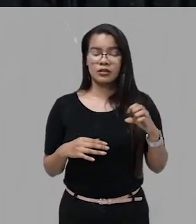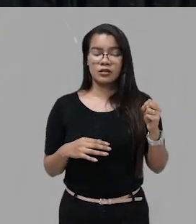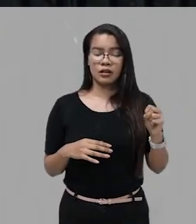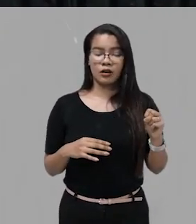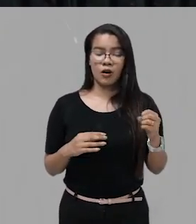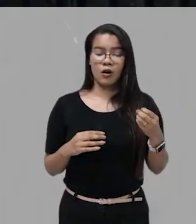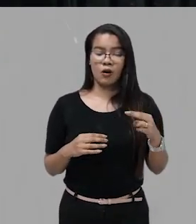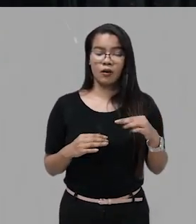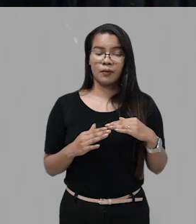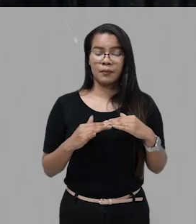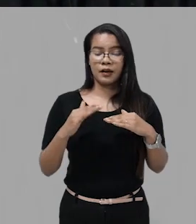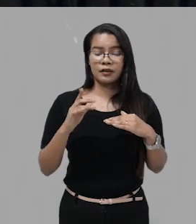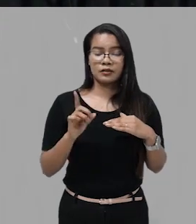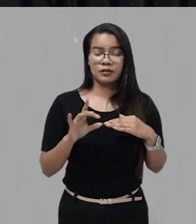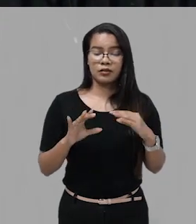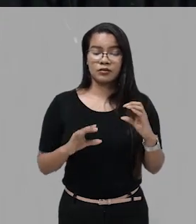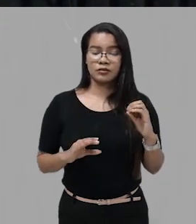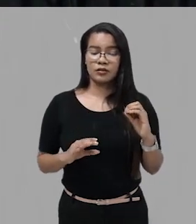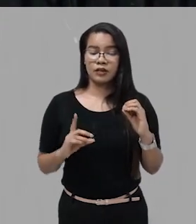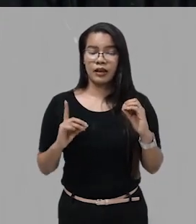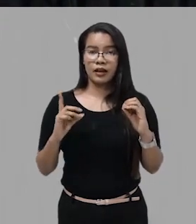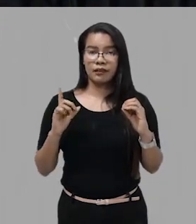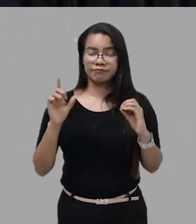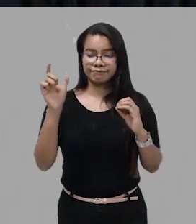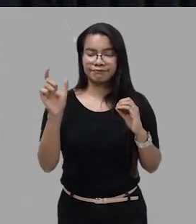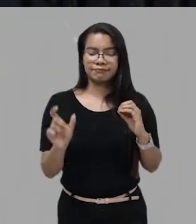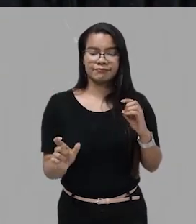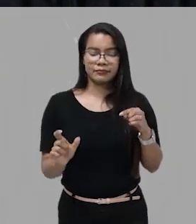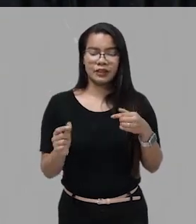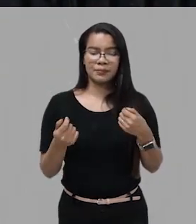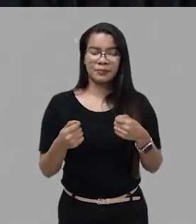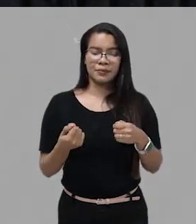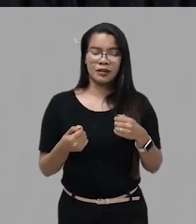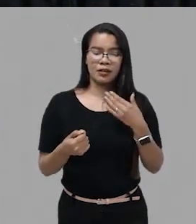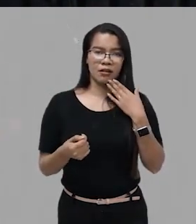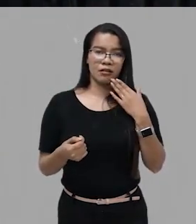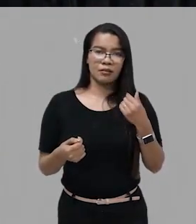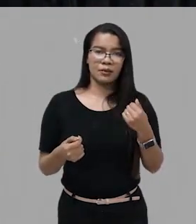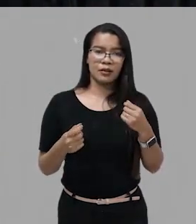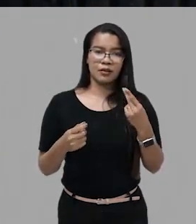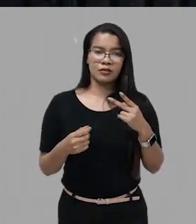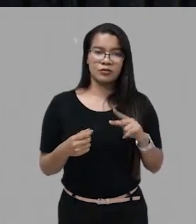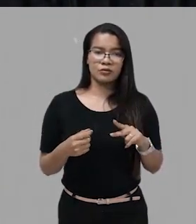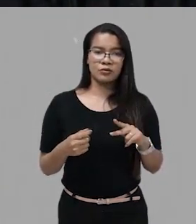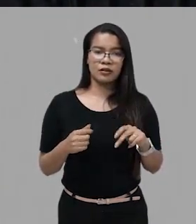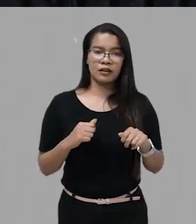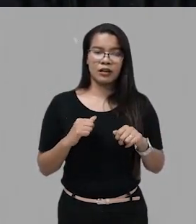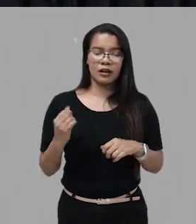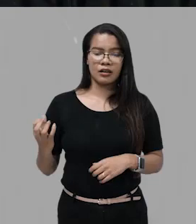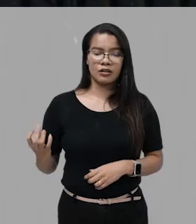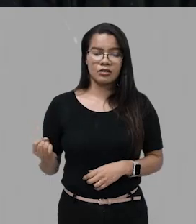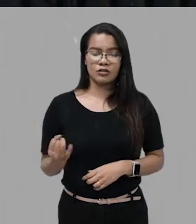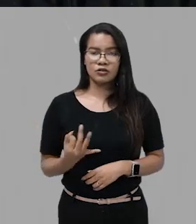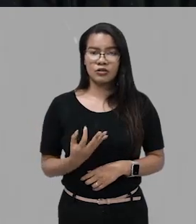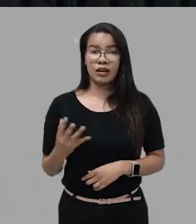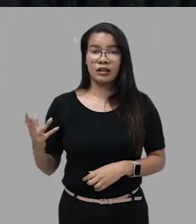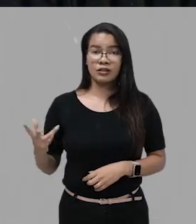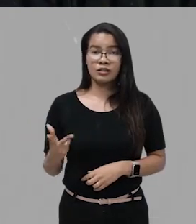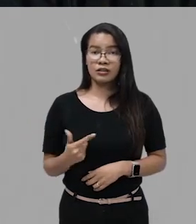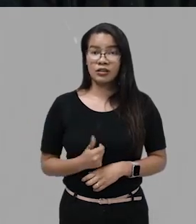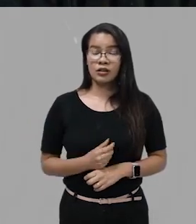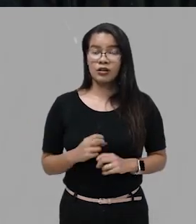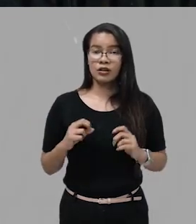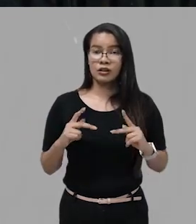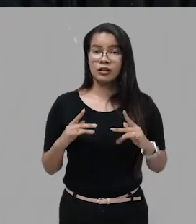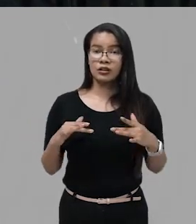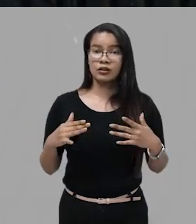ou mais, ele não zerou. Ele é um indivíduo que ele precisa melhorar essa sua agilidade, tá certo? Então,